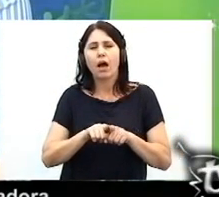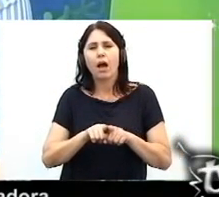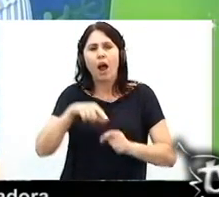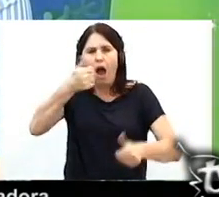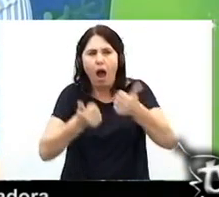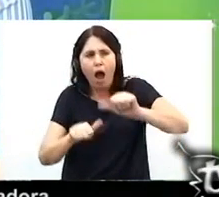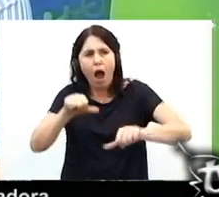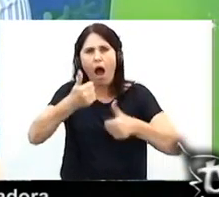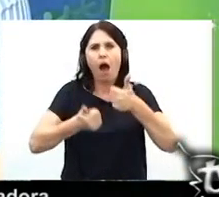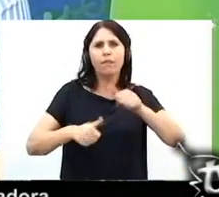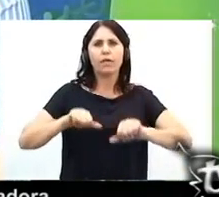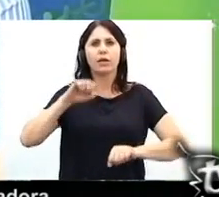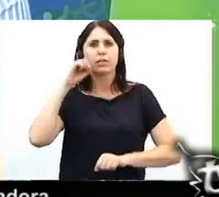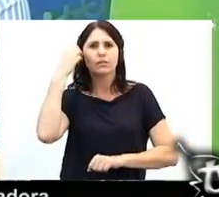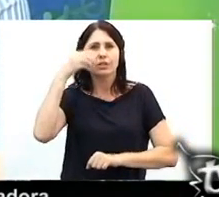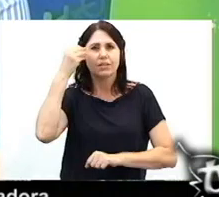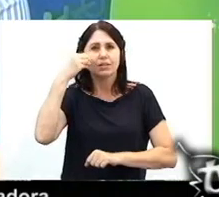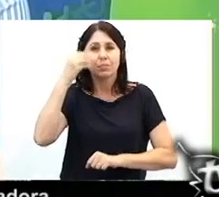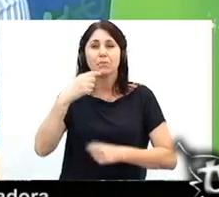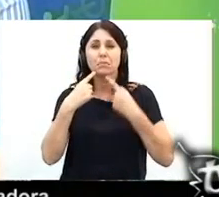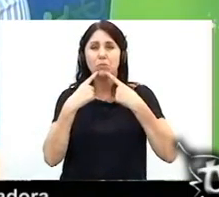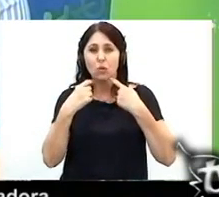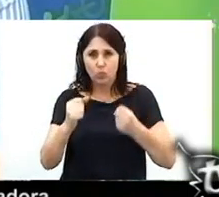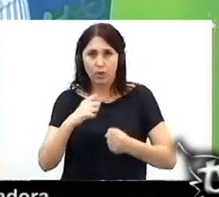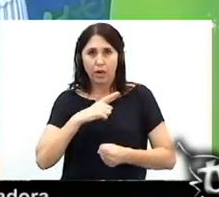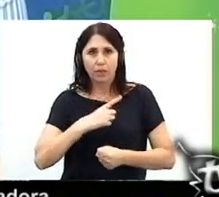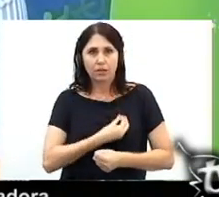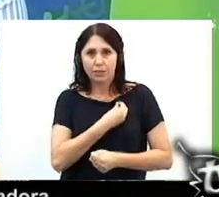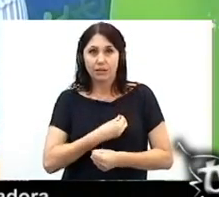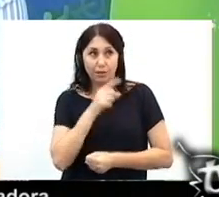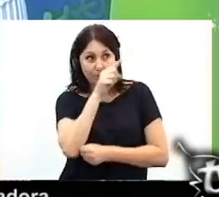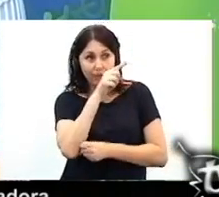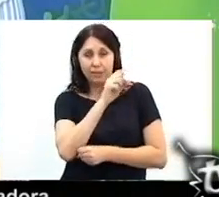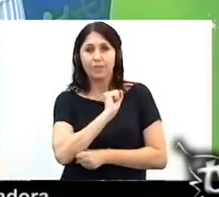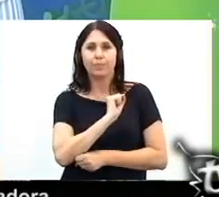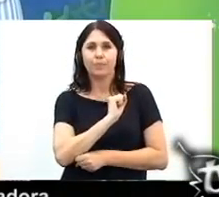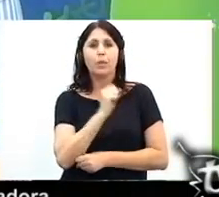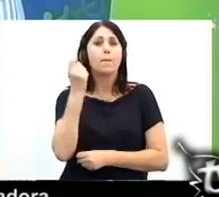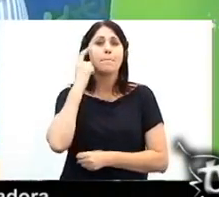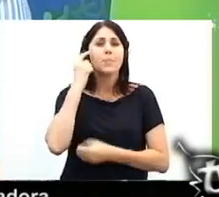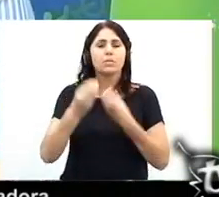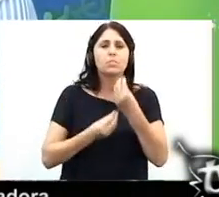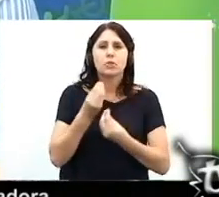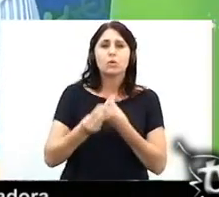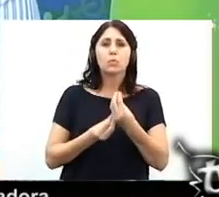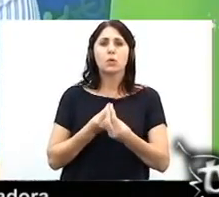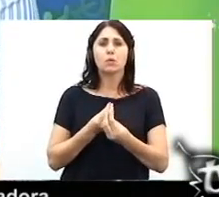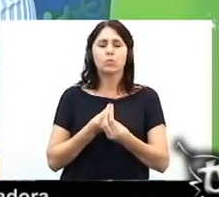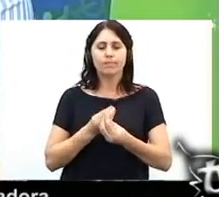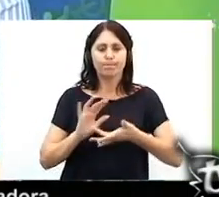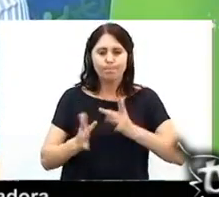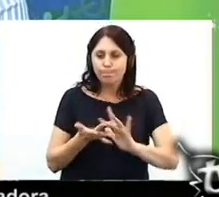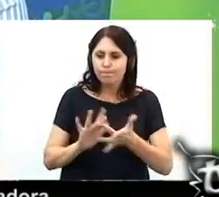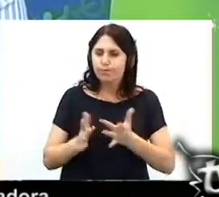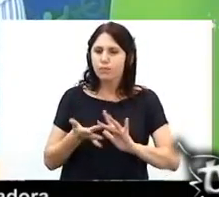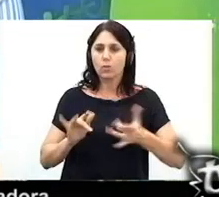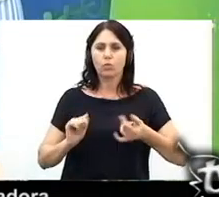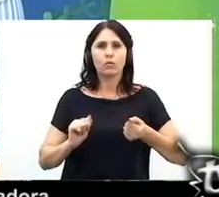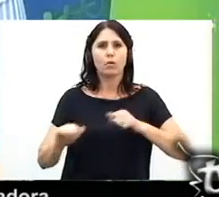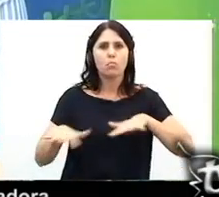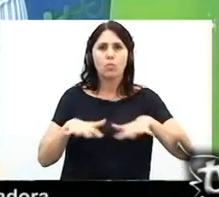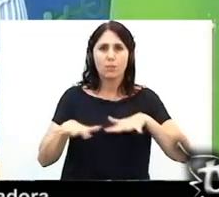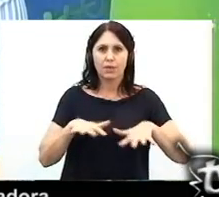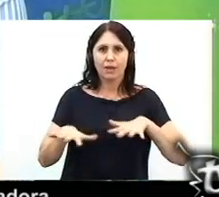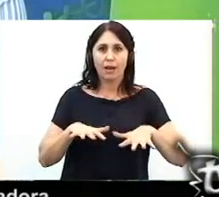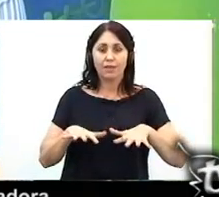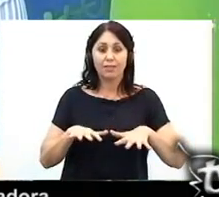situações educacionais. Então, junto com esse movimento que nós fomos nos aproximando também, não só conceitualmente, mas das experiências concretas